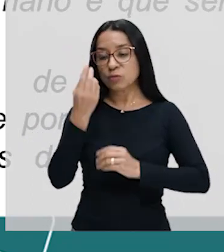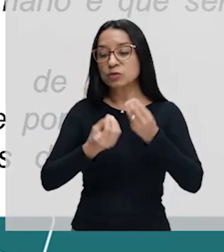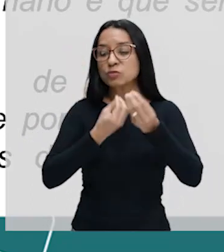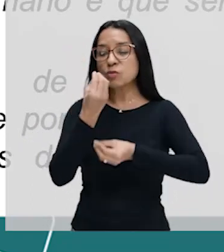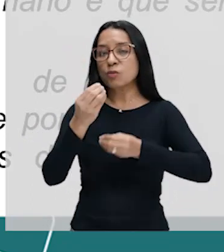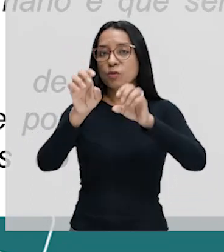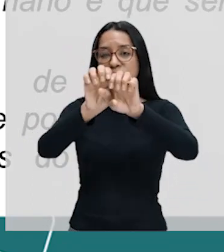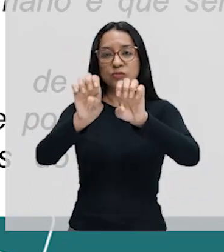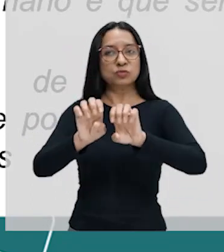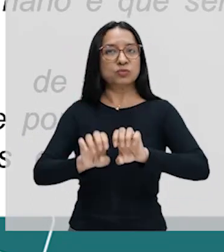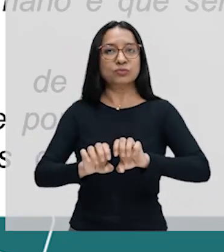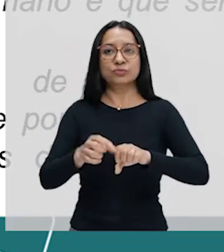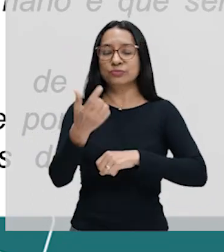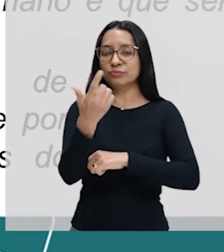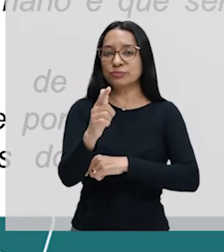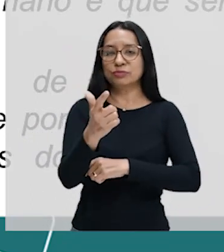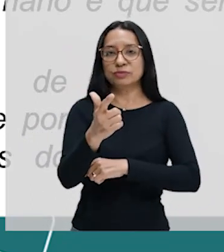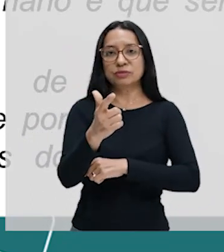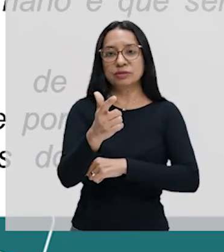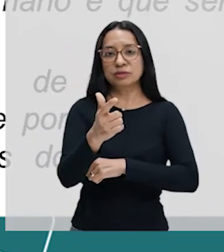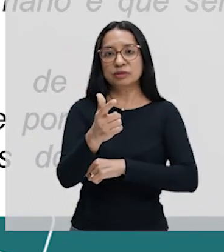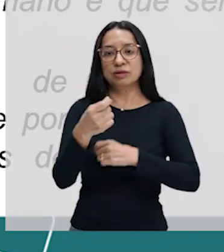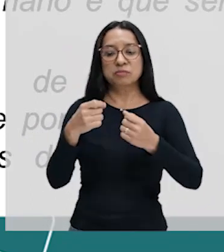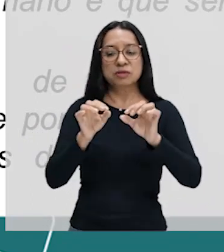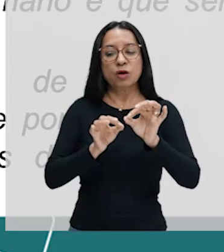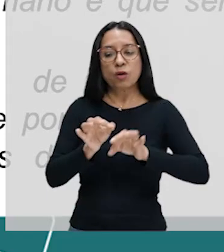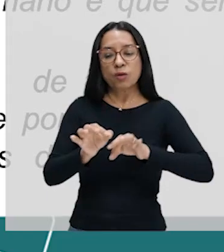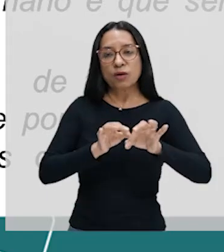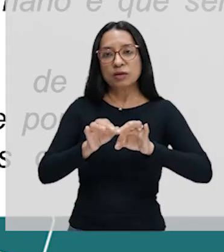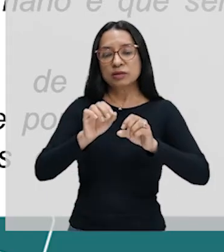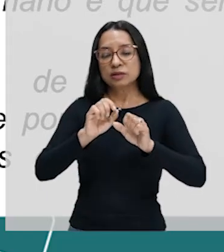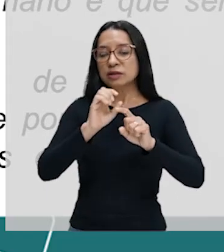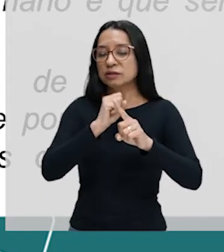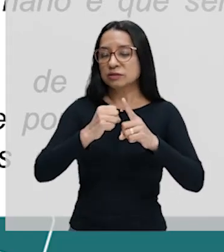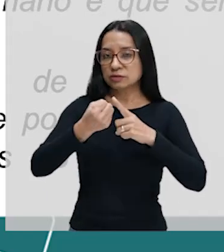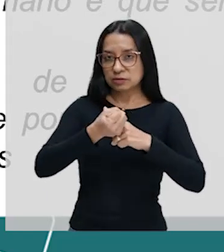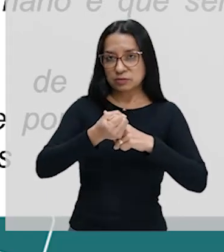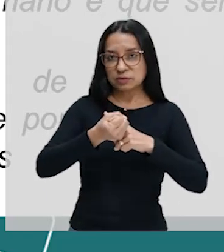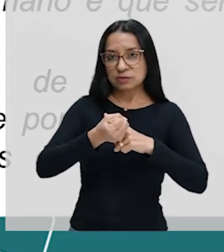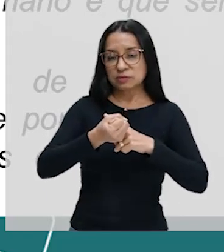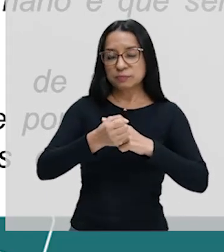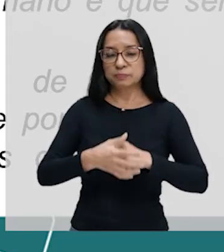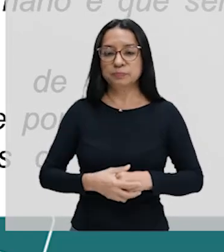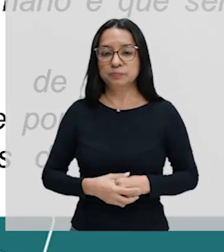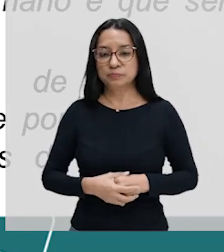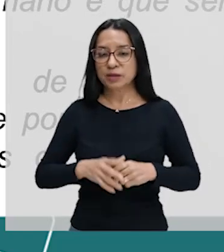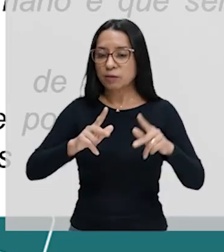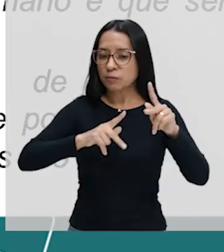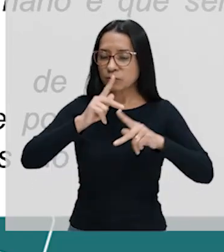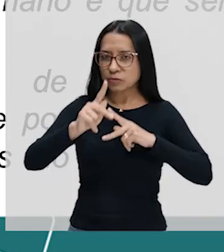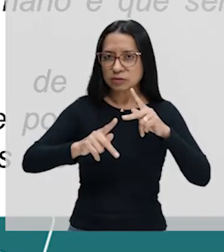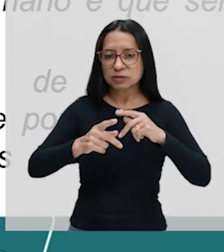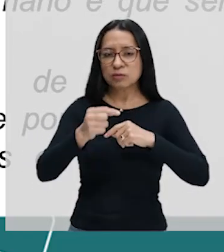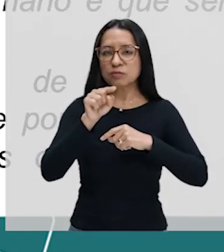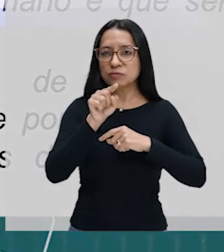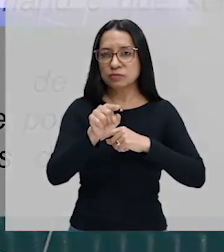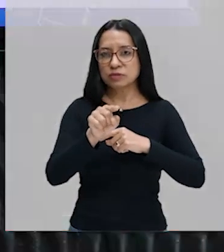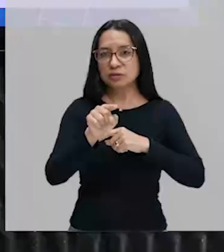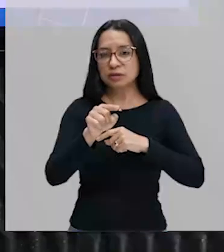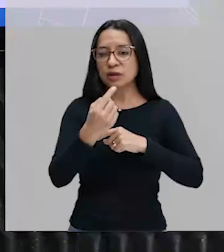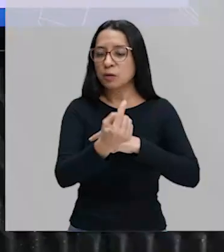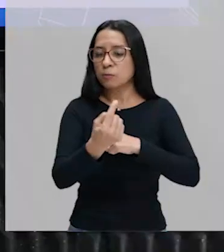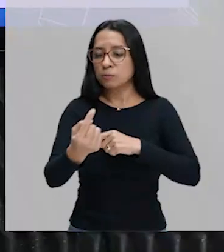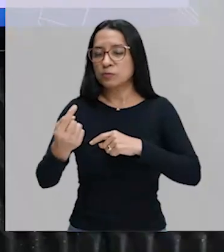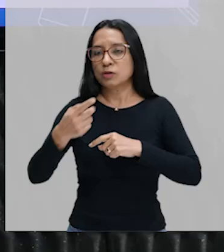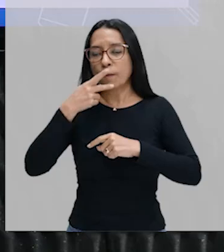Estado para organizar essa sociedade. Então, a razão de existir do Estado é o povo, é a população, é eu, é você,